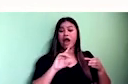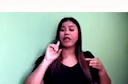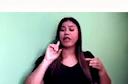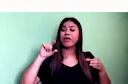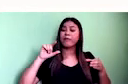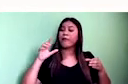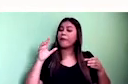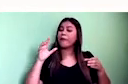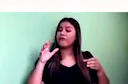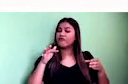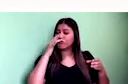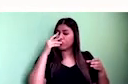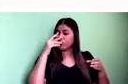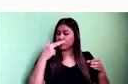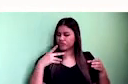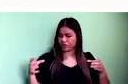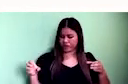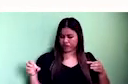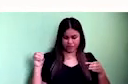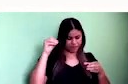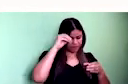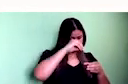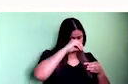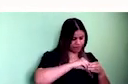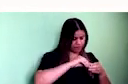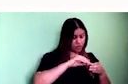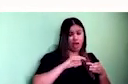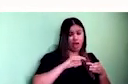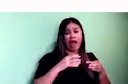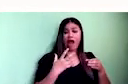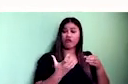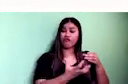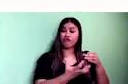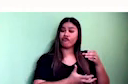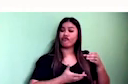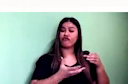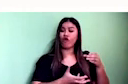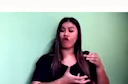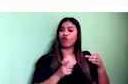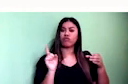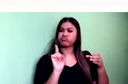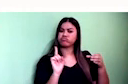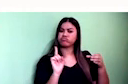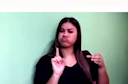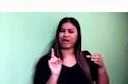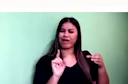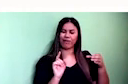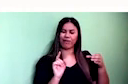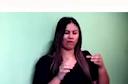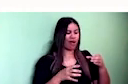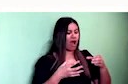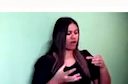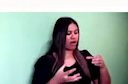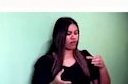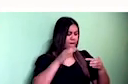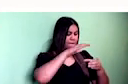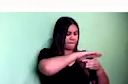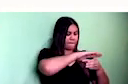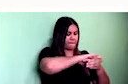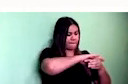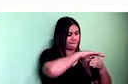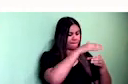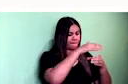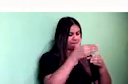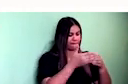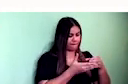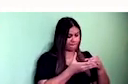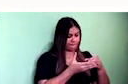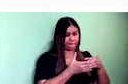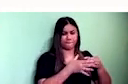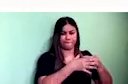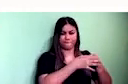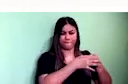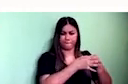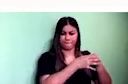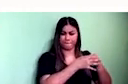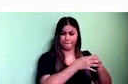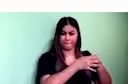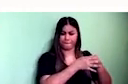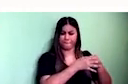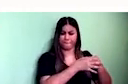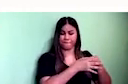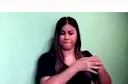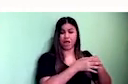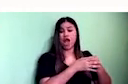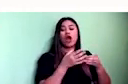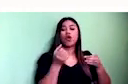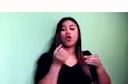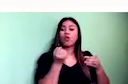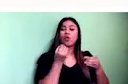usa a maceração em água? Quando a gente tem alguma planta que a gente sabe que se a gente aquecer, a gente perde aquele ativo